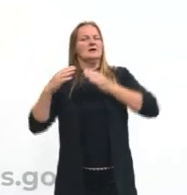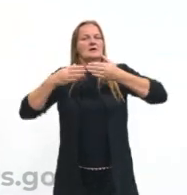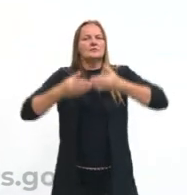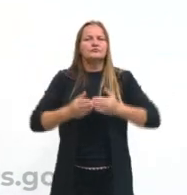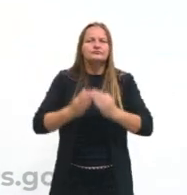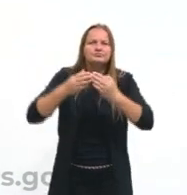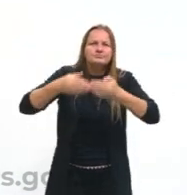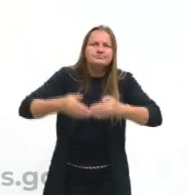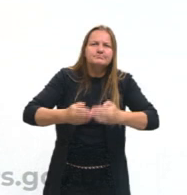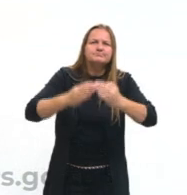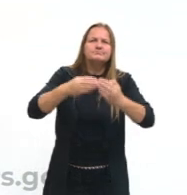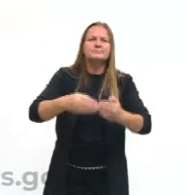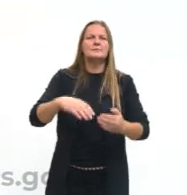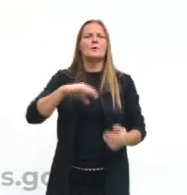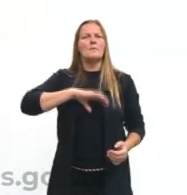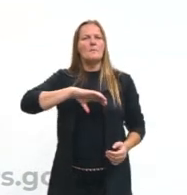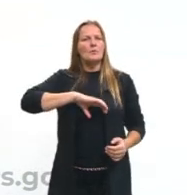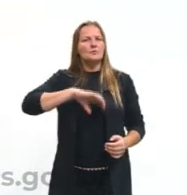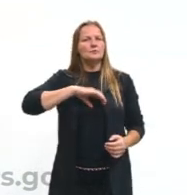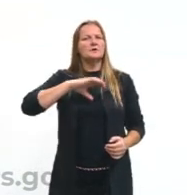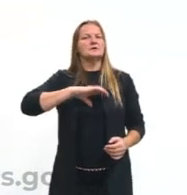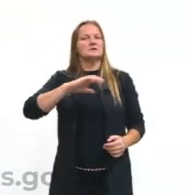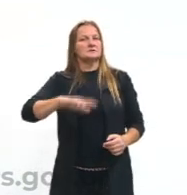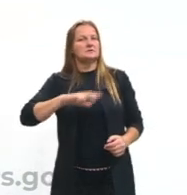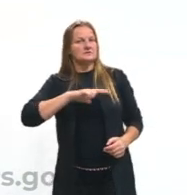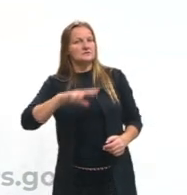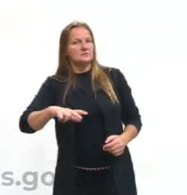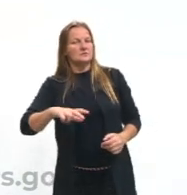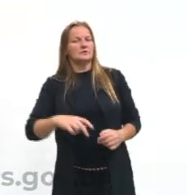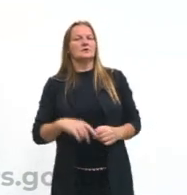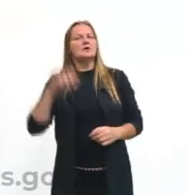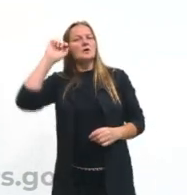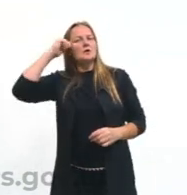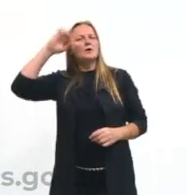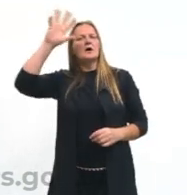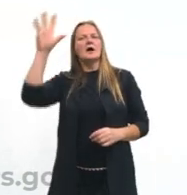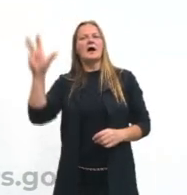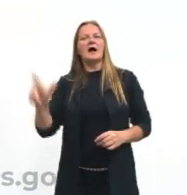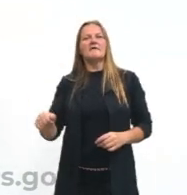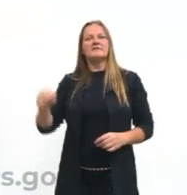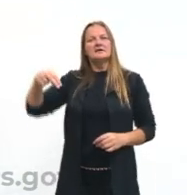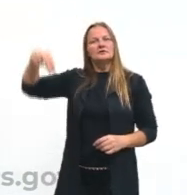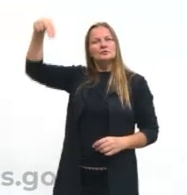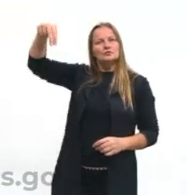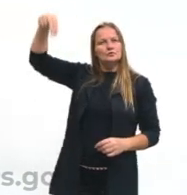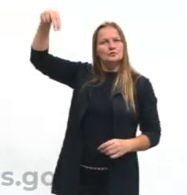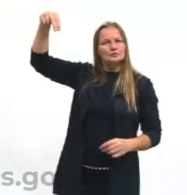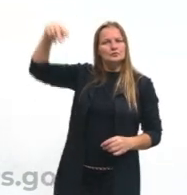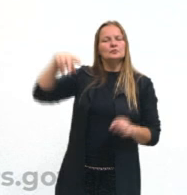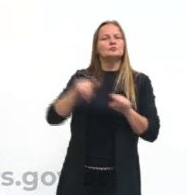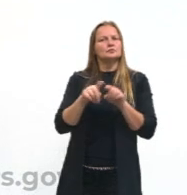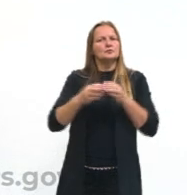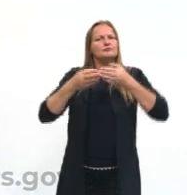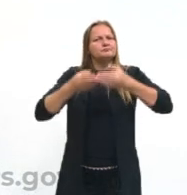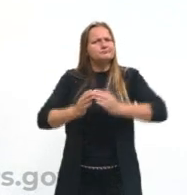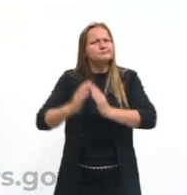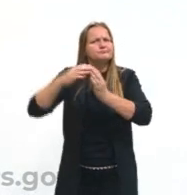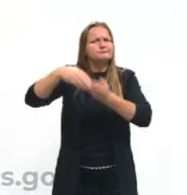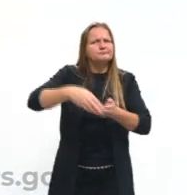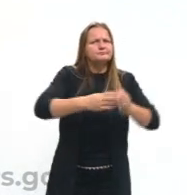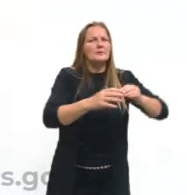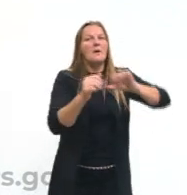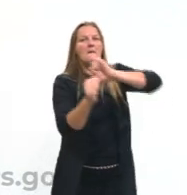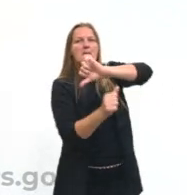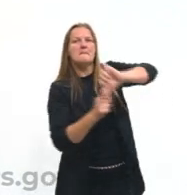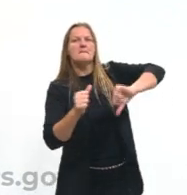navegações portuguesas espanhóis no norte da África vão com essas grandes navegações E aí isso modifica uma série de